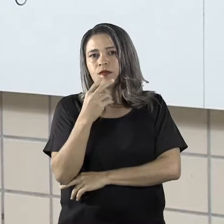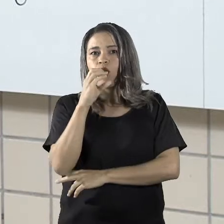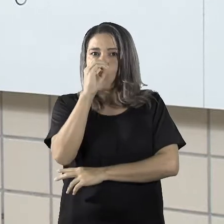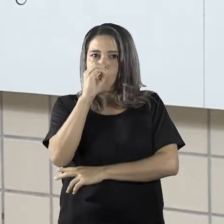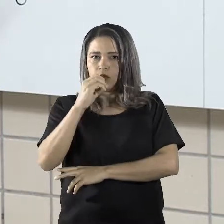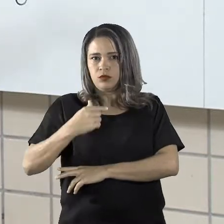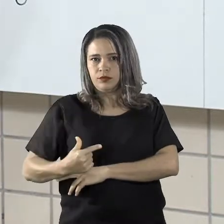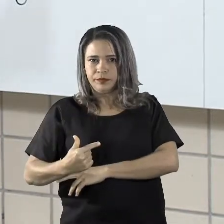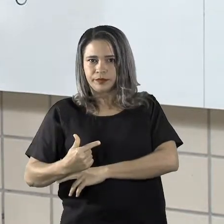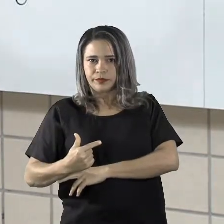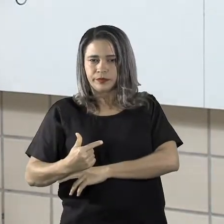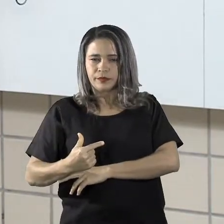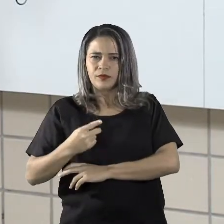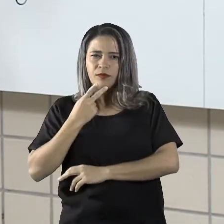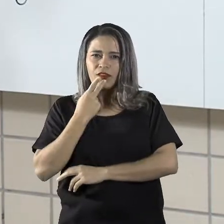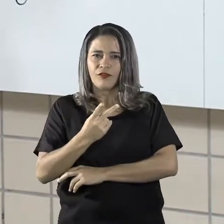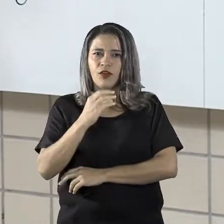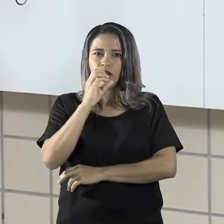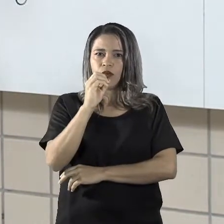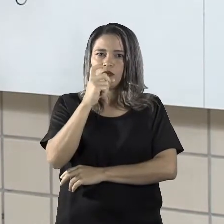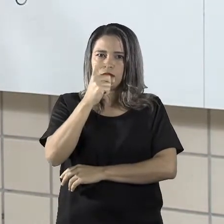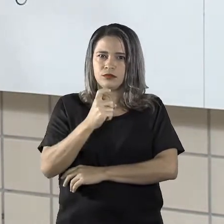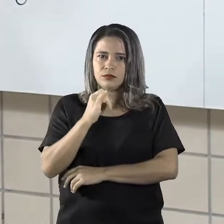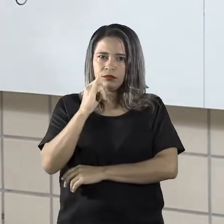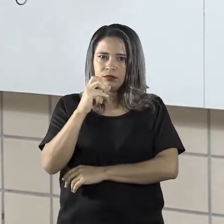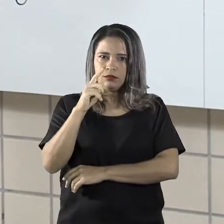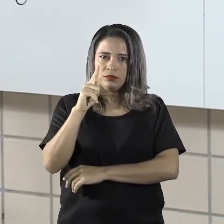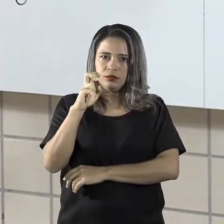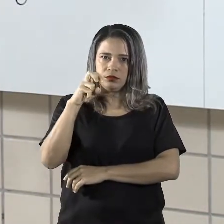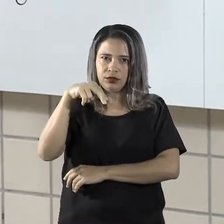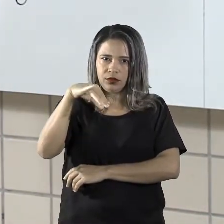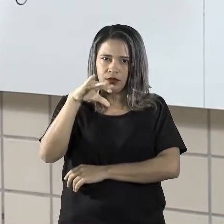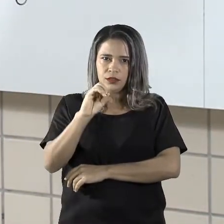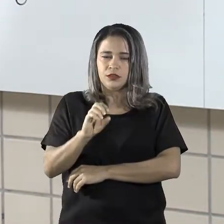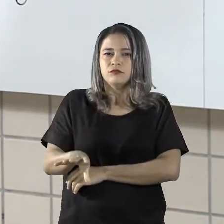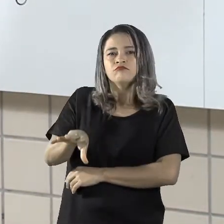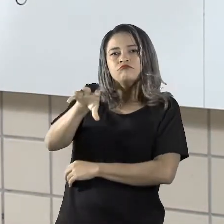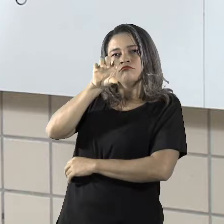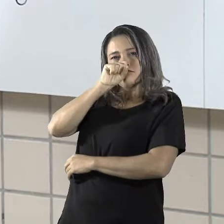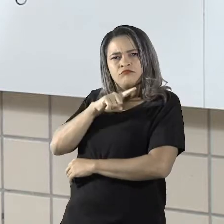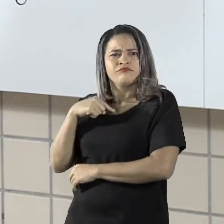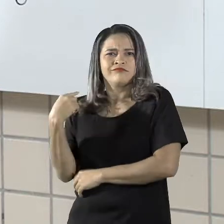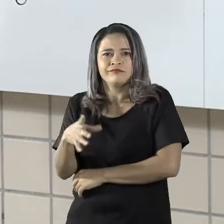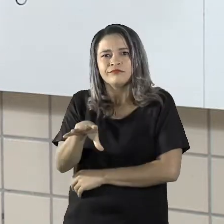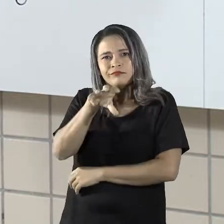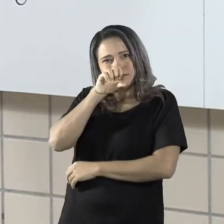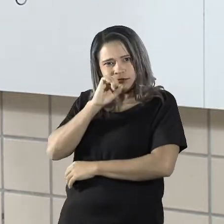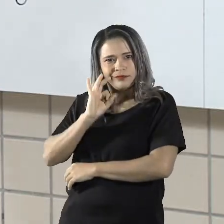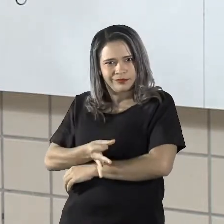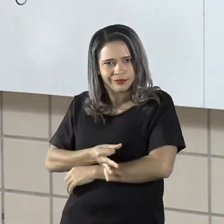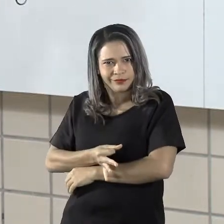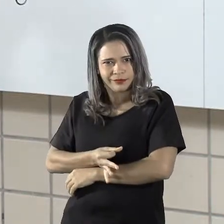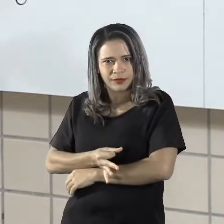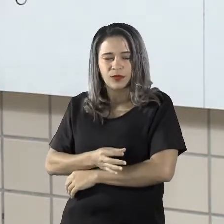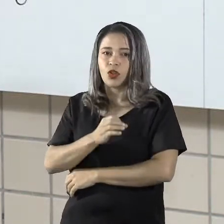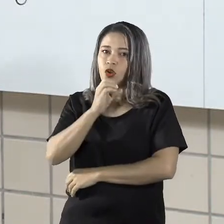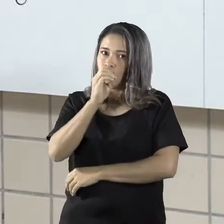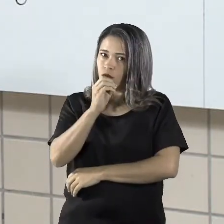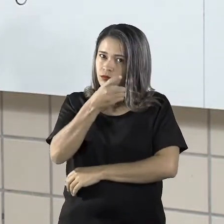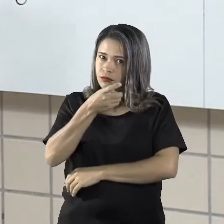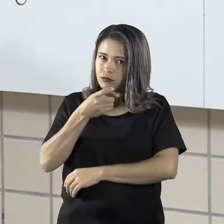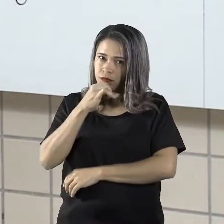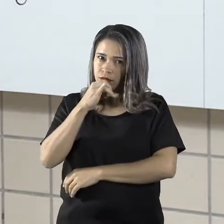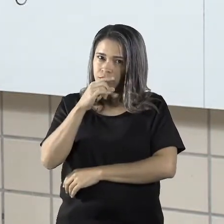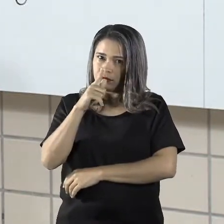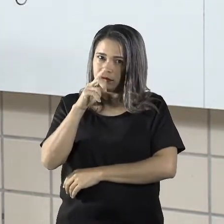O2. Quando eu falo oxigênio, é o gás oxigênio que nós respiramos, tá correto? Quando eu falar oxigênio,